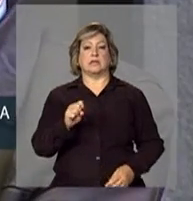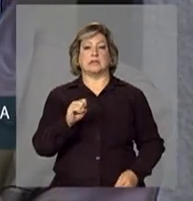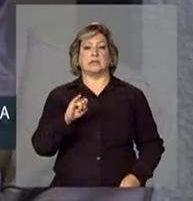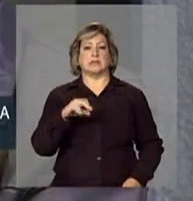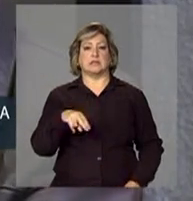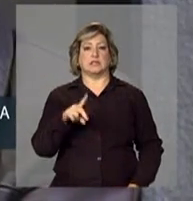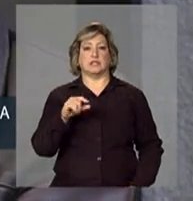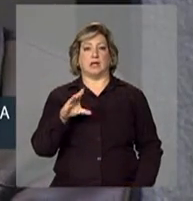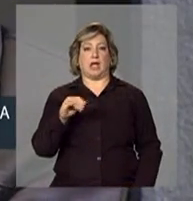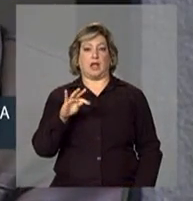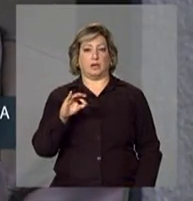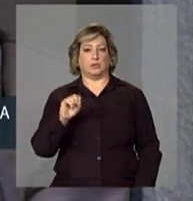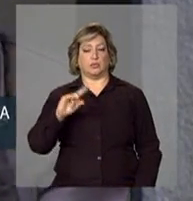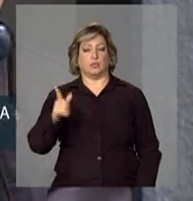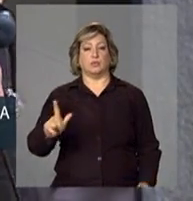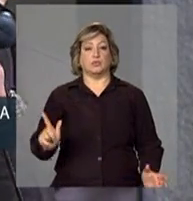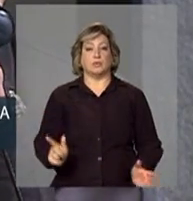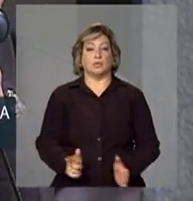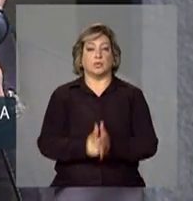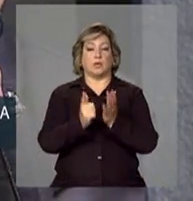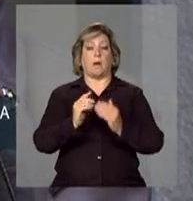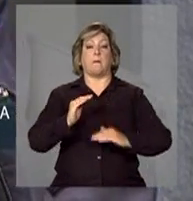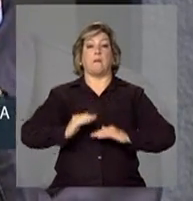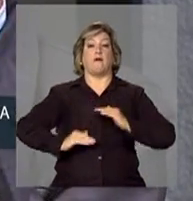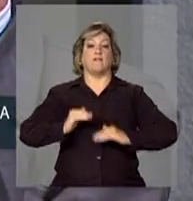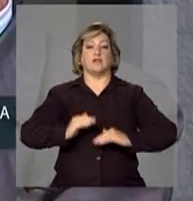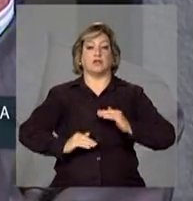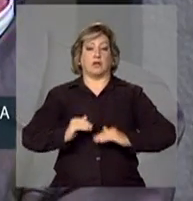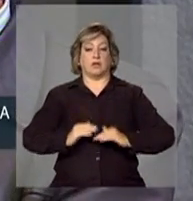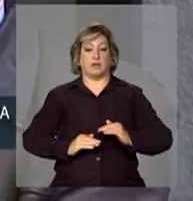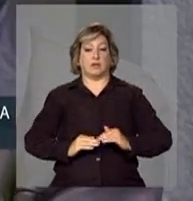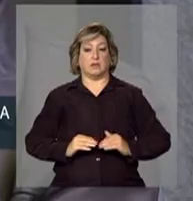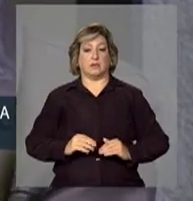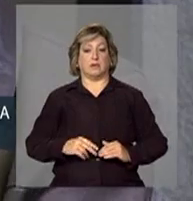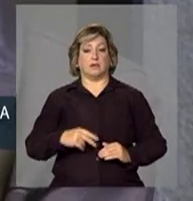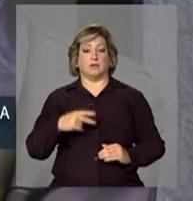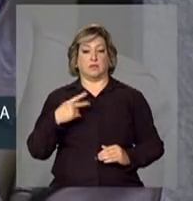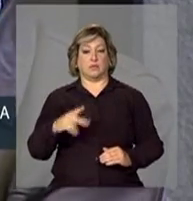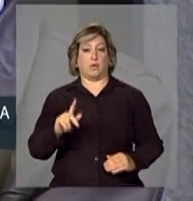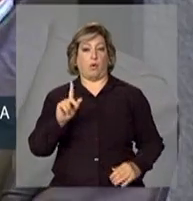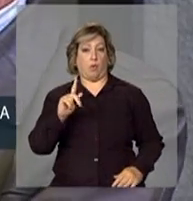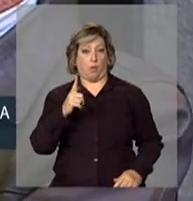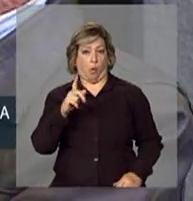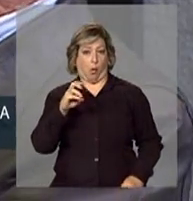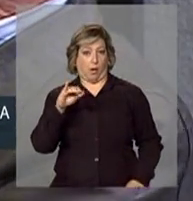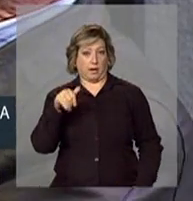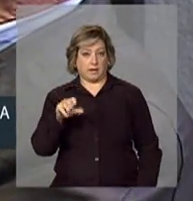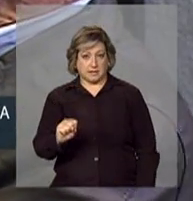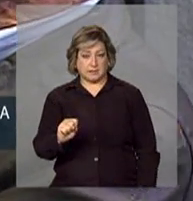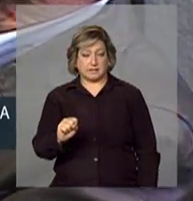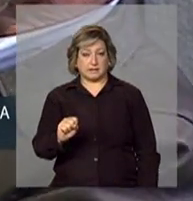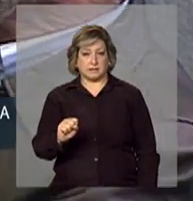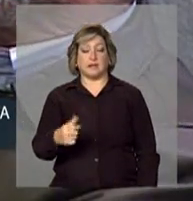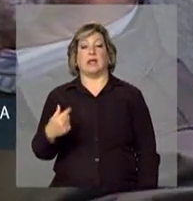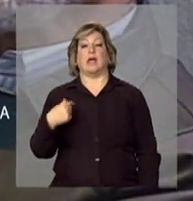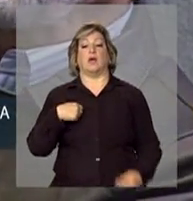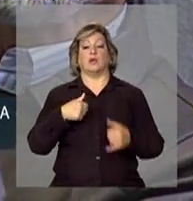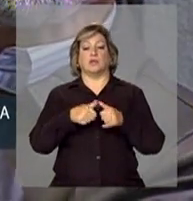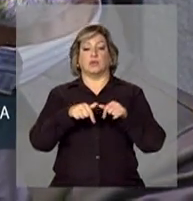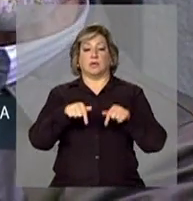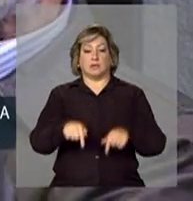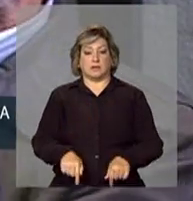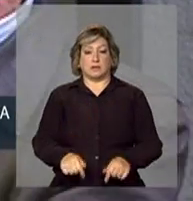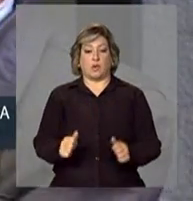dos Jornalistas Profissionais no Estado de Goiás. Estou aqui com a